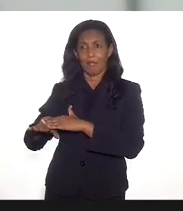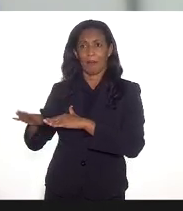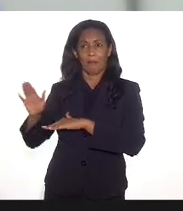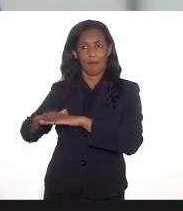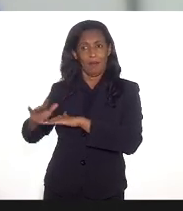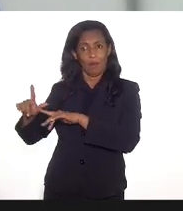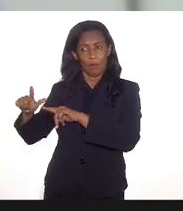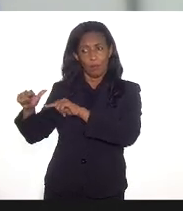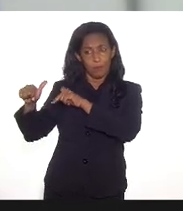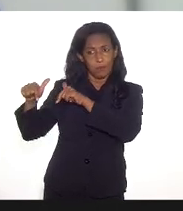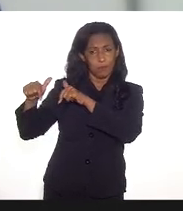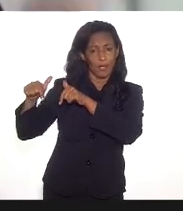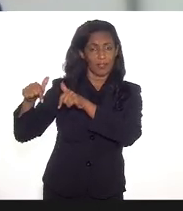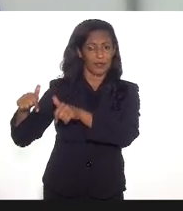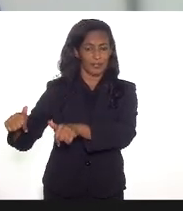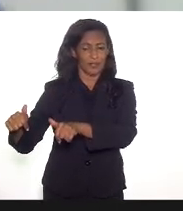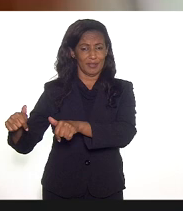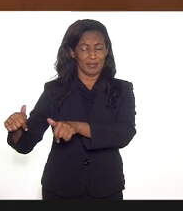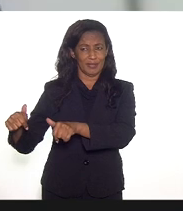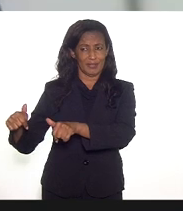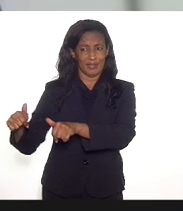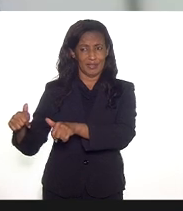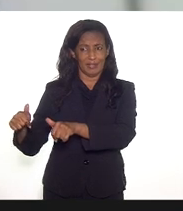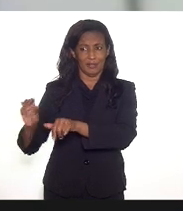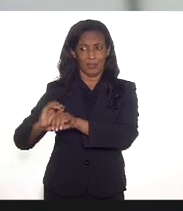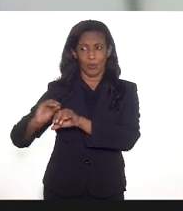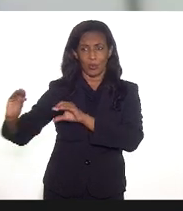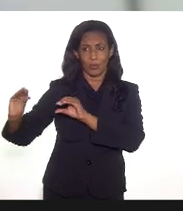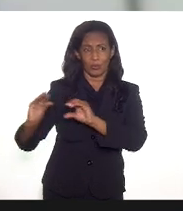enfrentar e mitigar